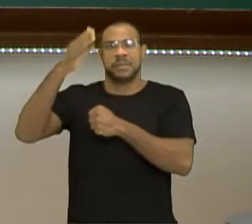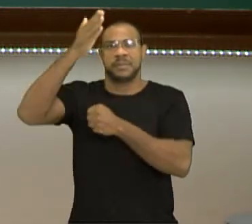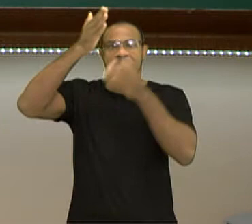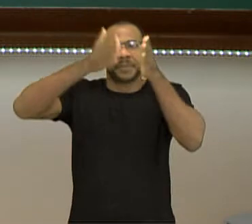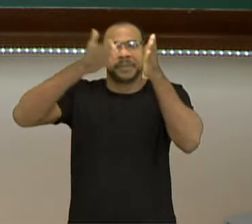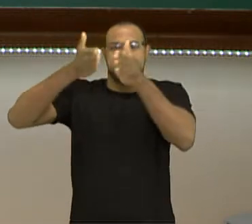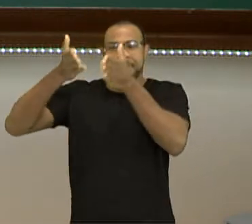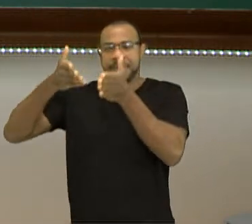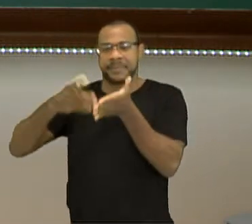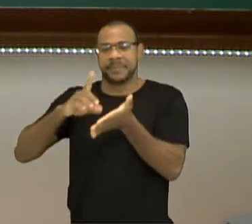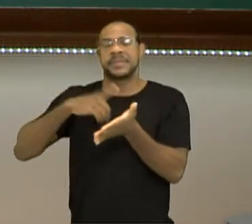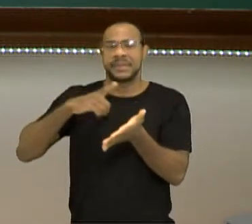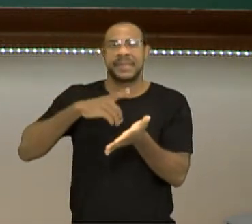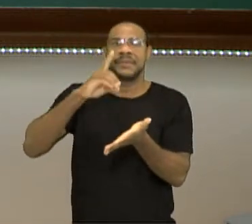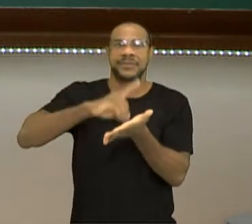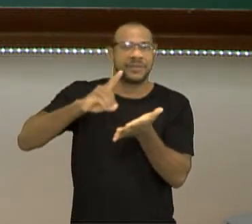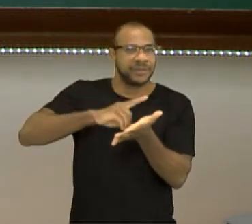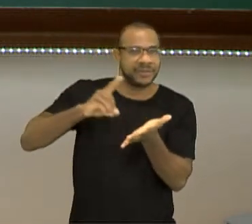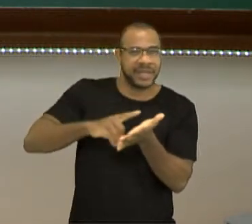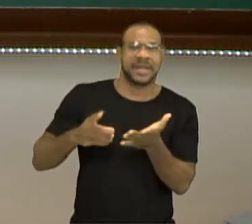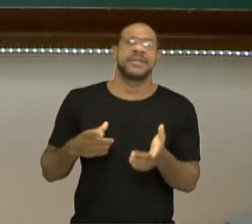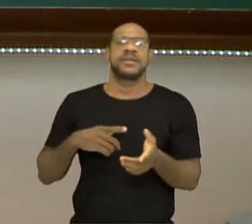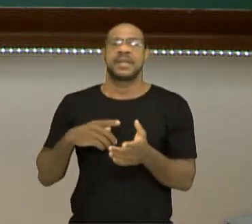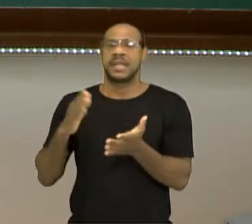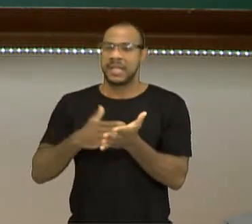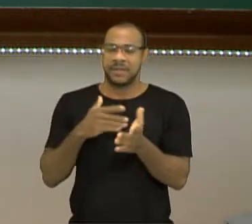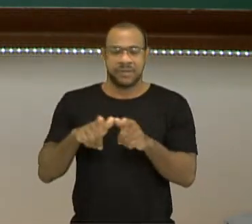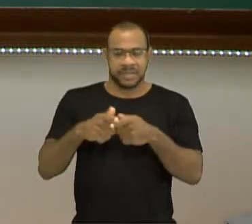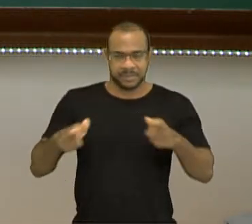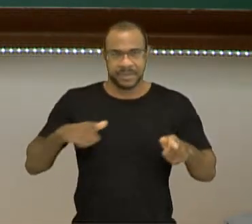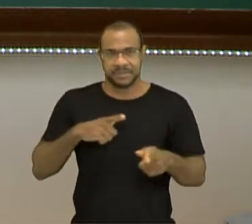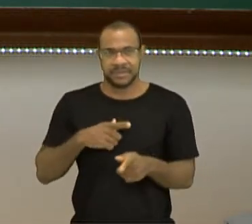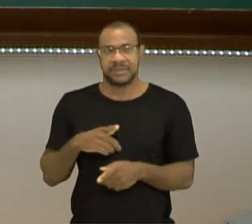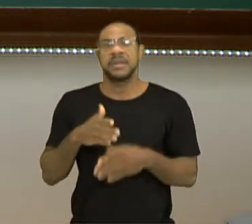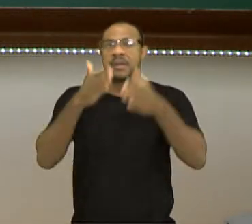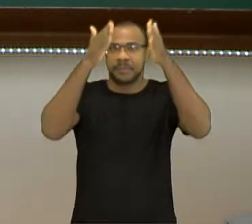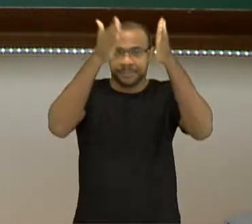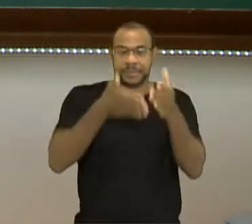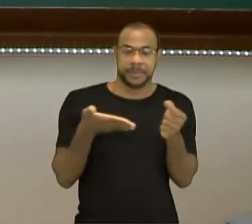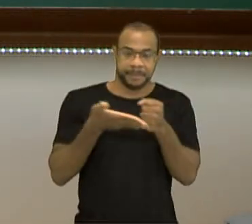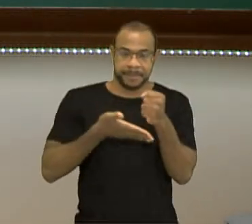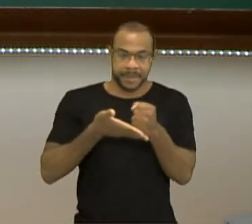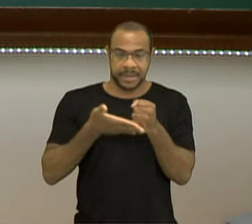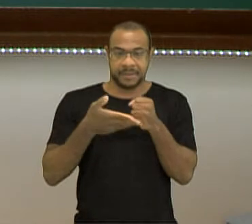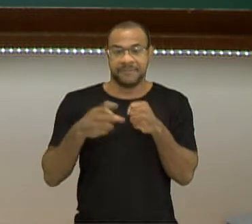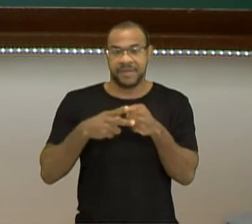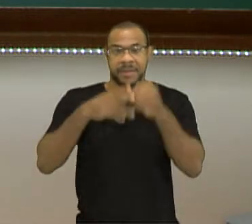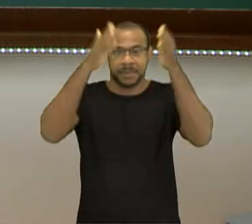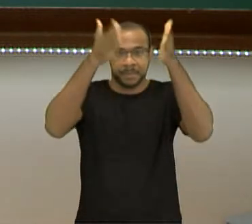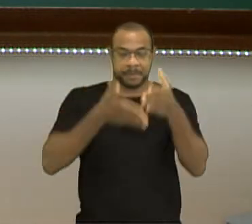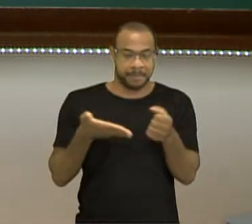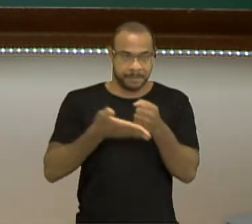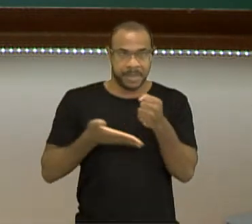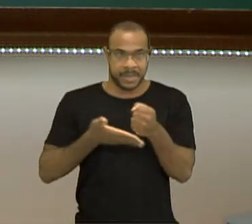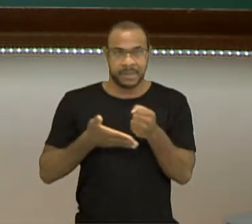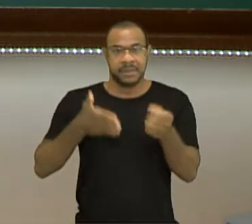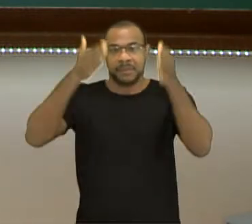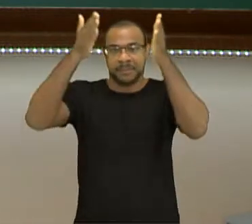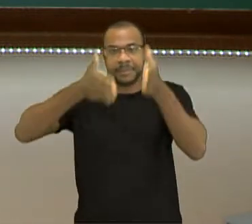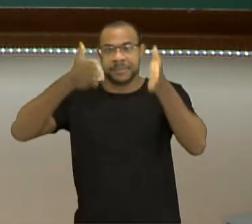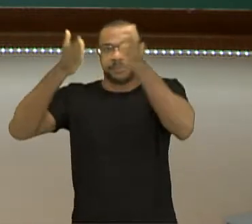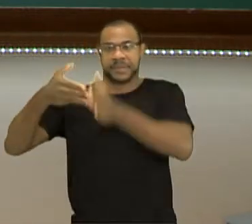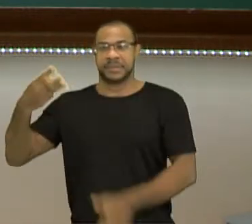vai até um livro de gramática ou na internet, você vai ter os verbos na forma base, no passado simples e a terceira coluna que